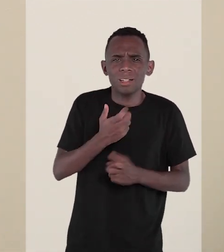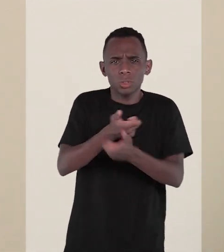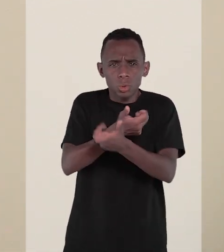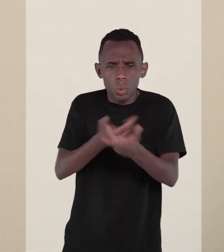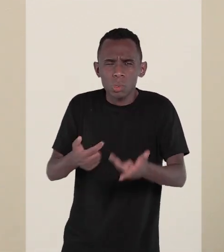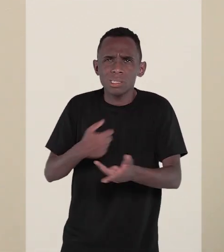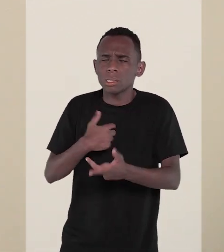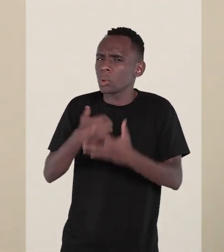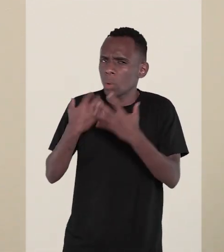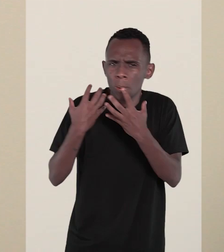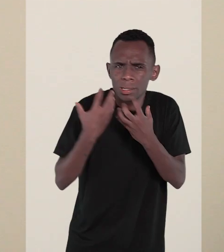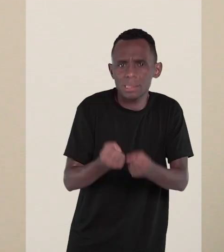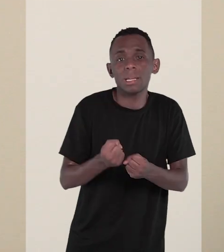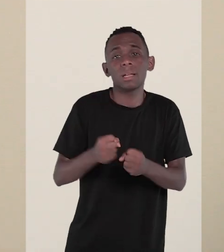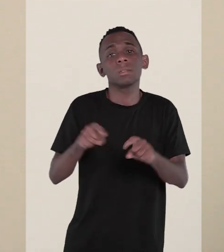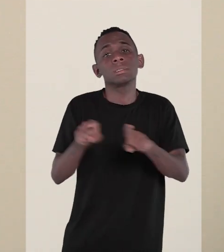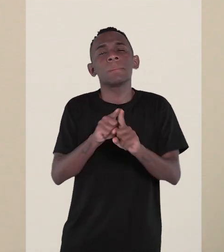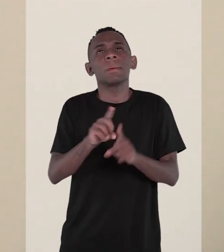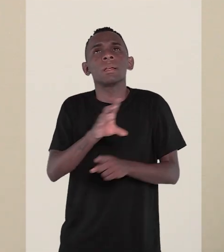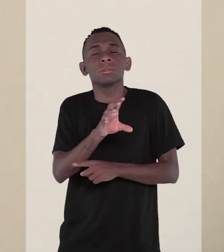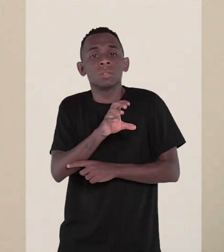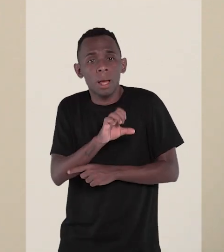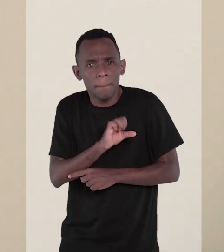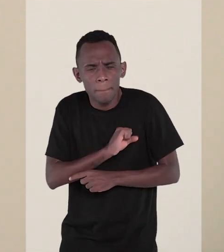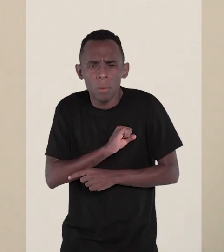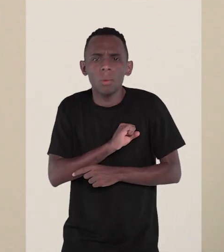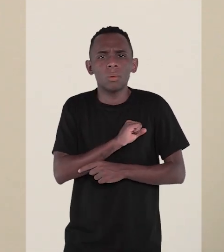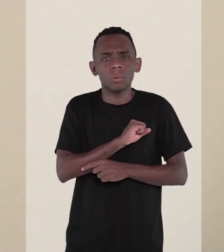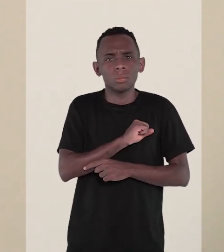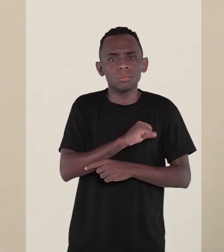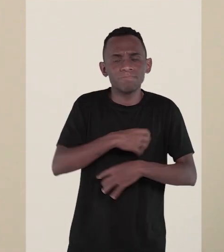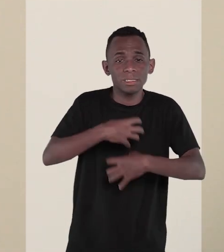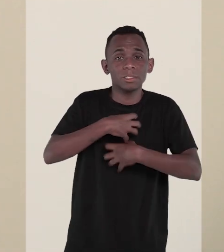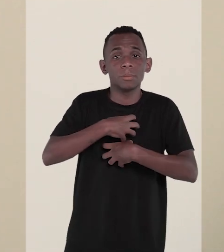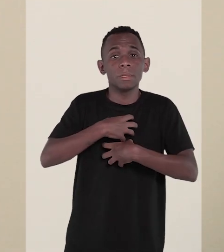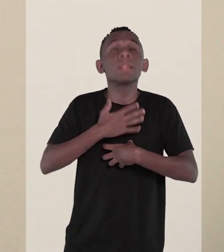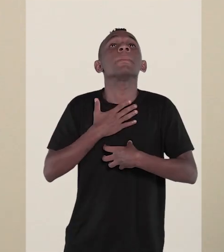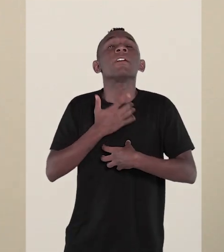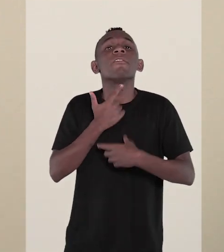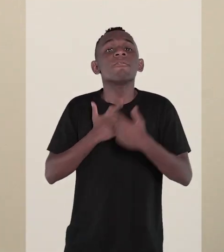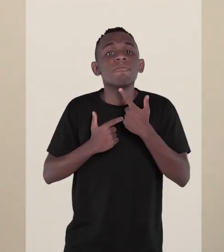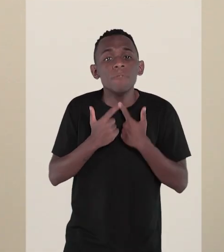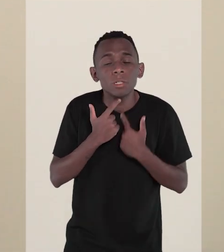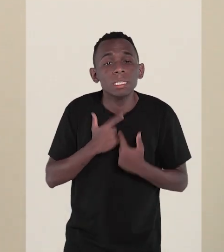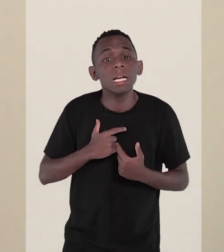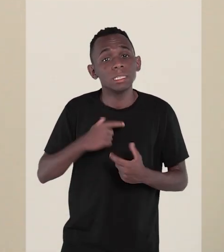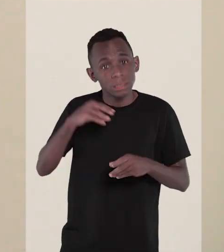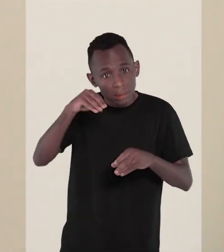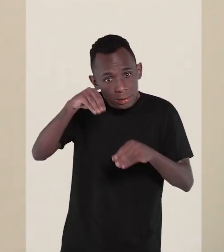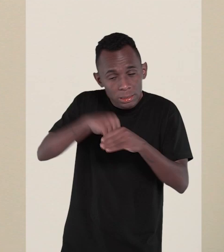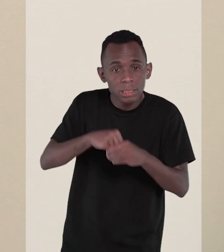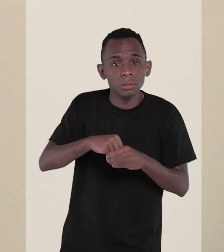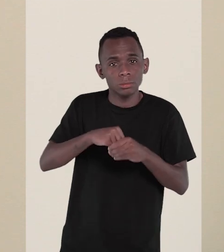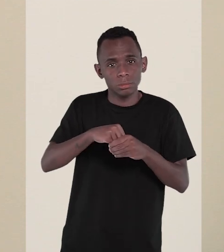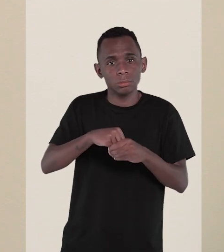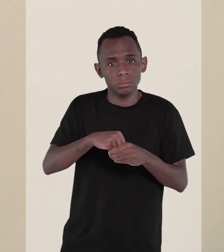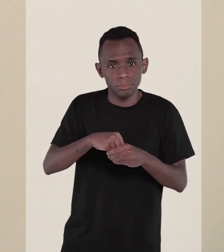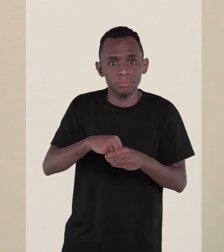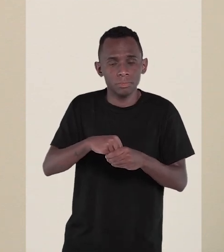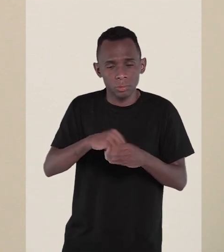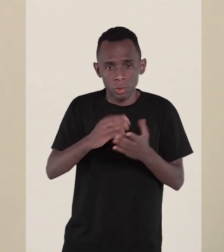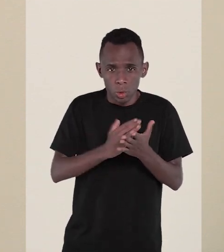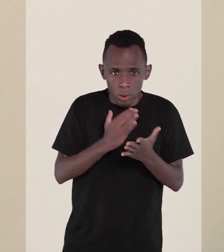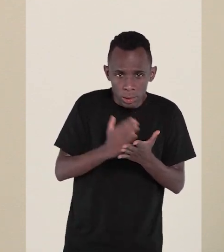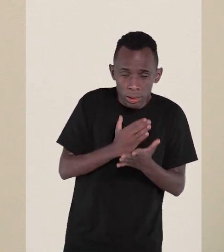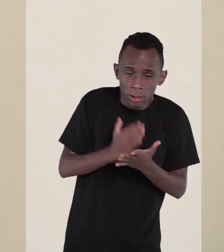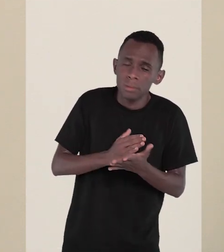causa indignação ou paixão, ou, né, todos esses sentimentos estão... Minha vontade é que estejam nas letras. Né, e